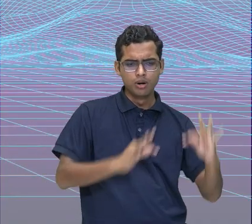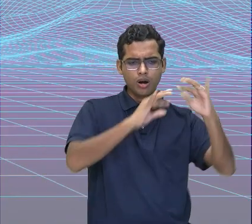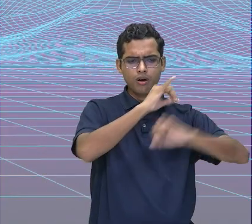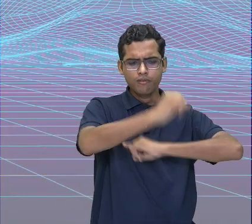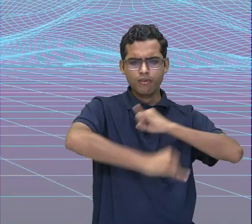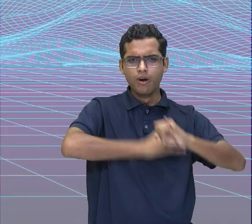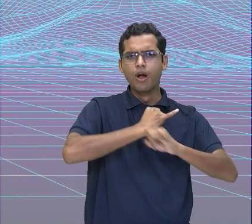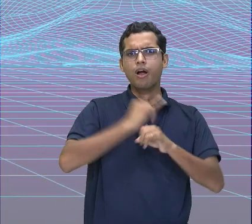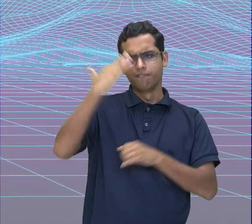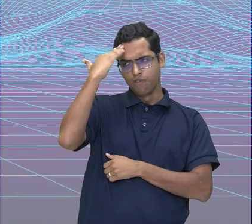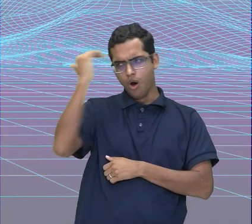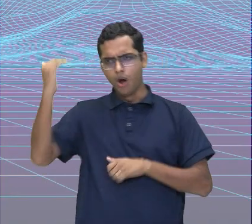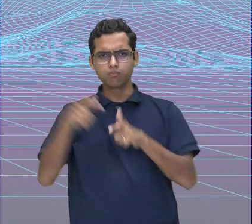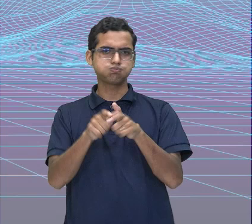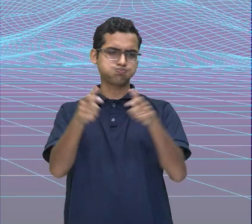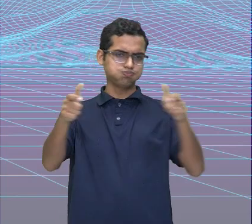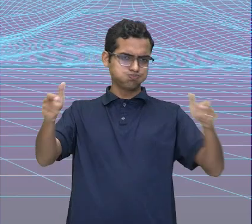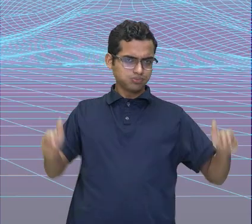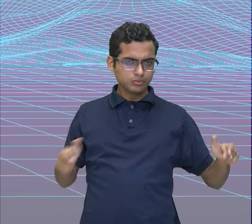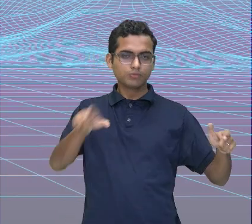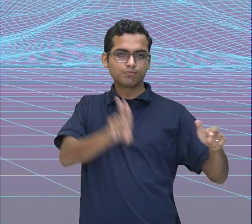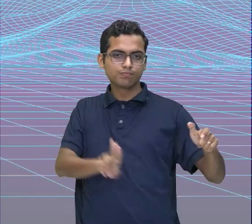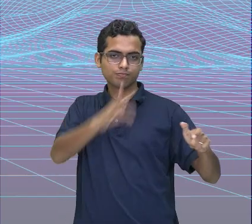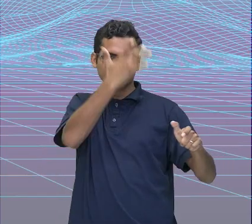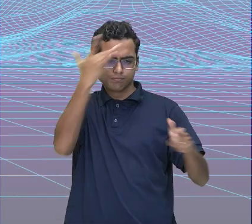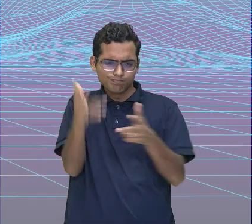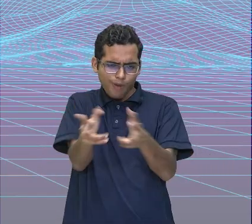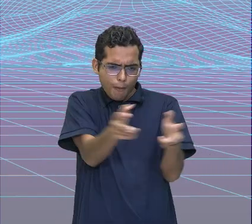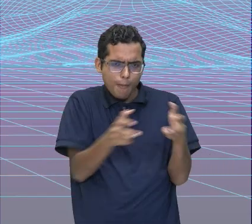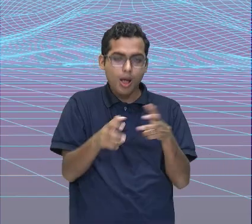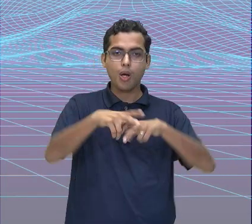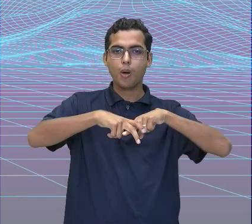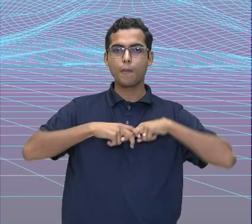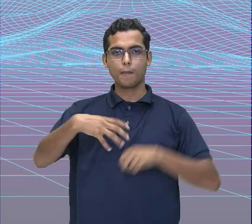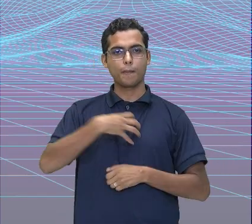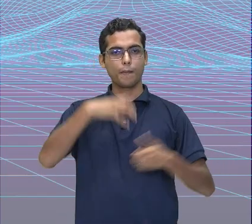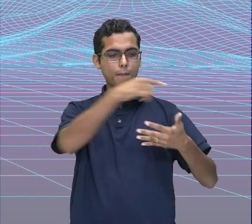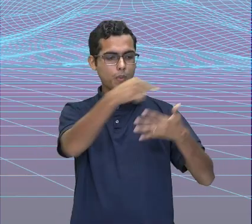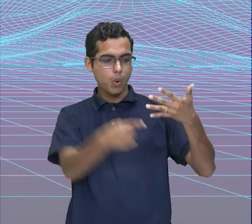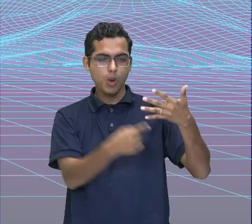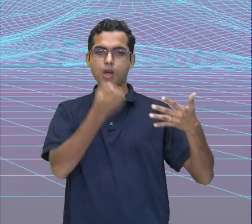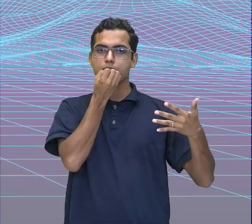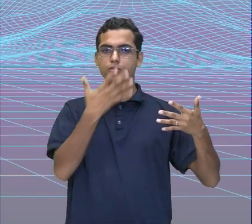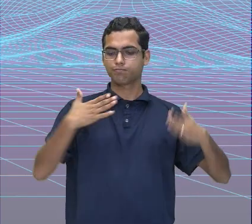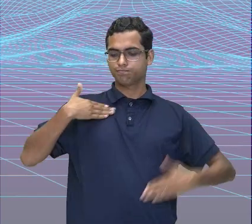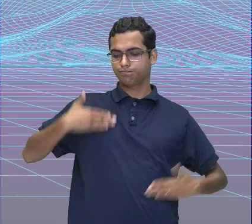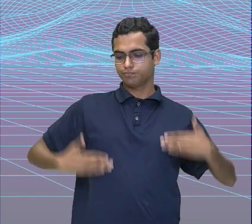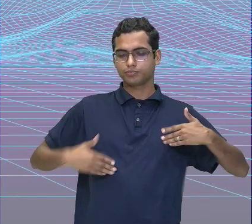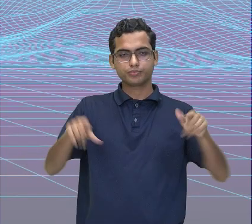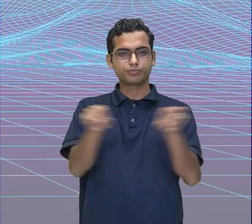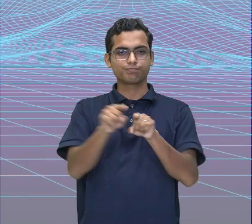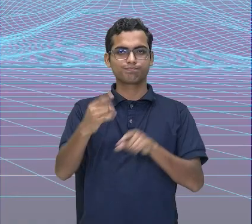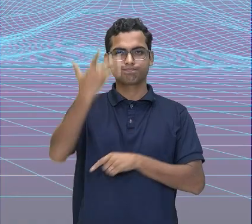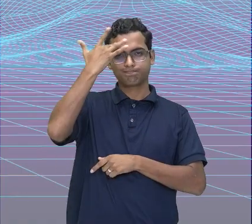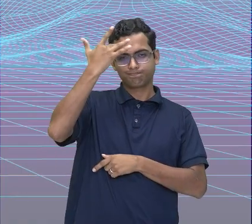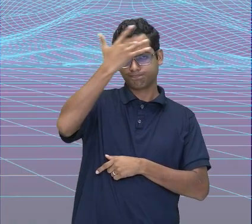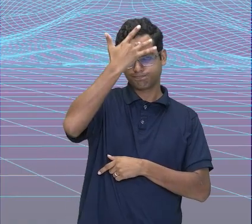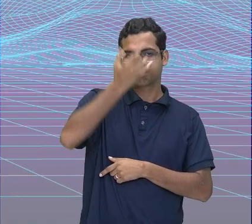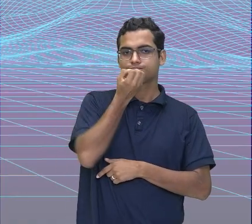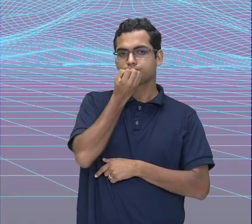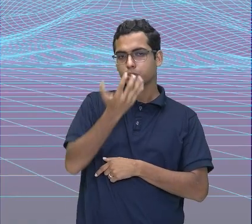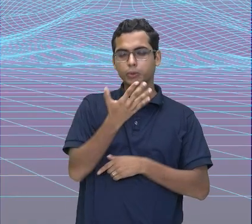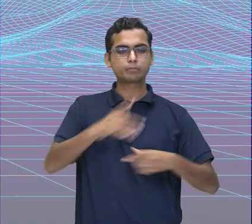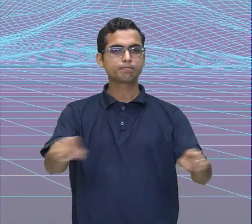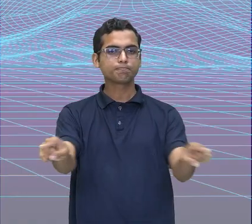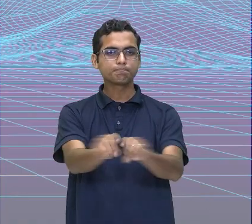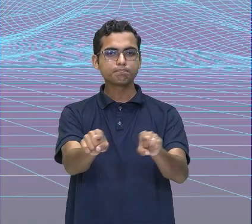popularidade crescente devido aos seus múltiplos benefícios para a saúde física e mental, além de, claro, ser um grande atrativo para